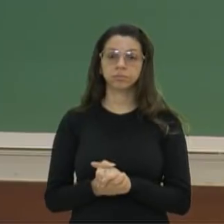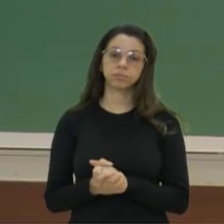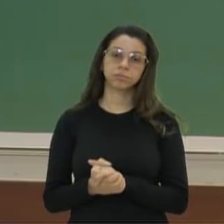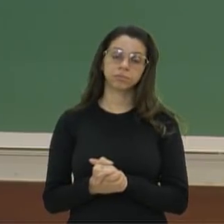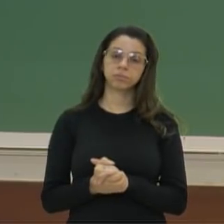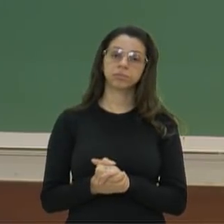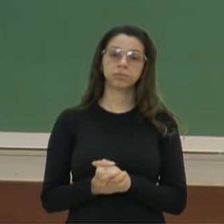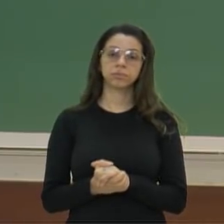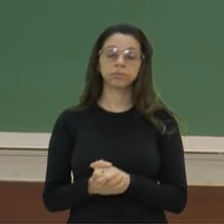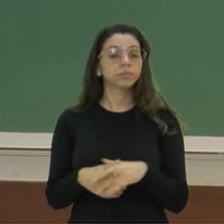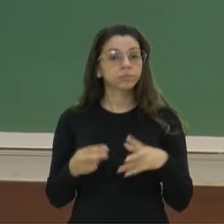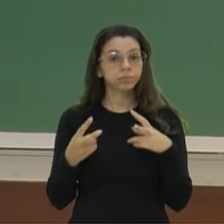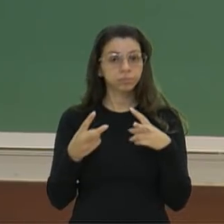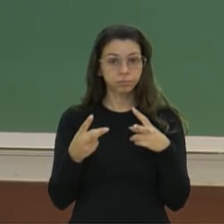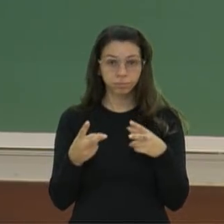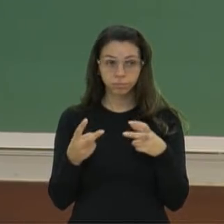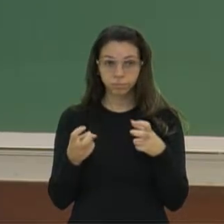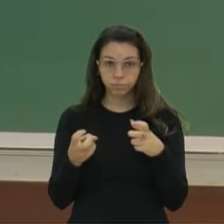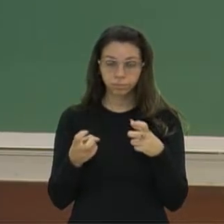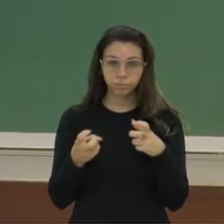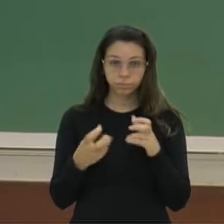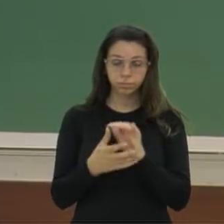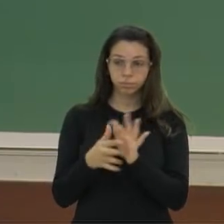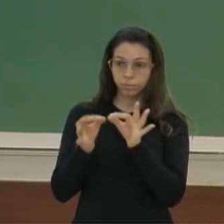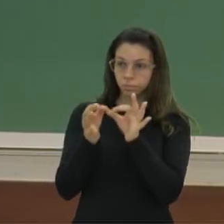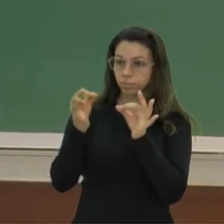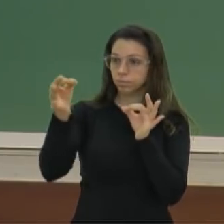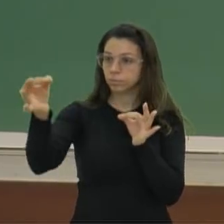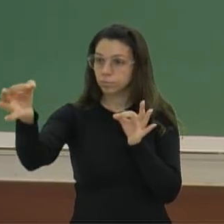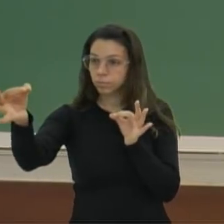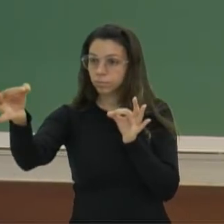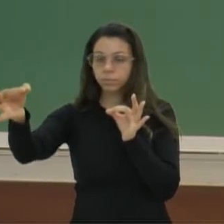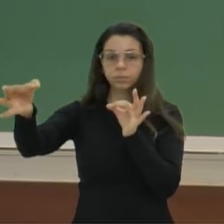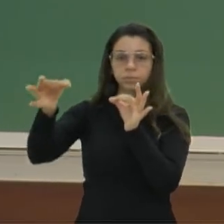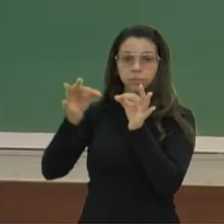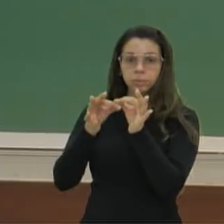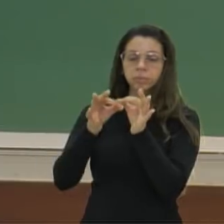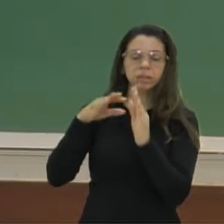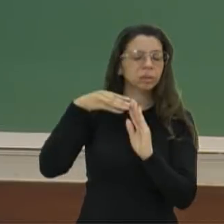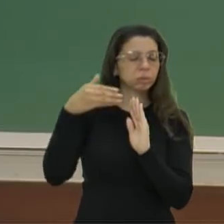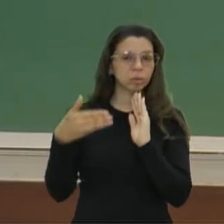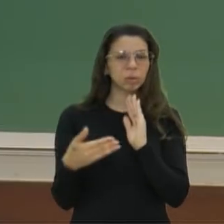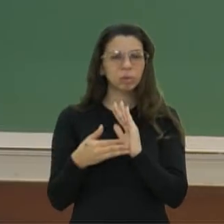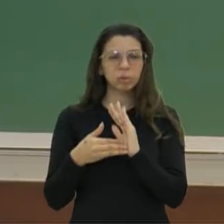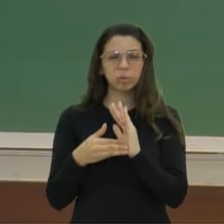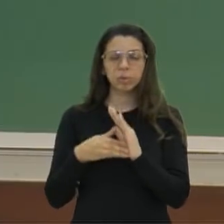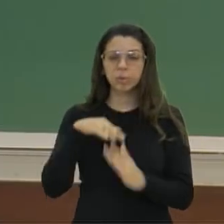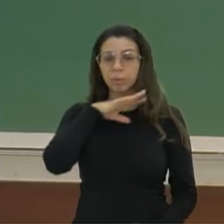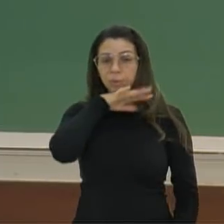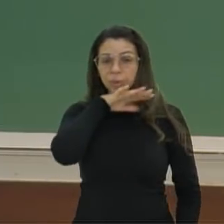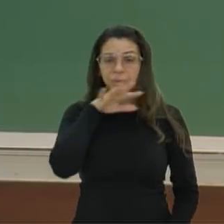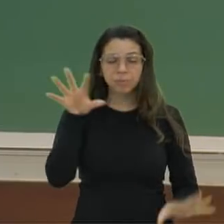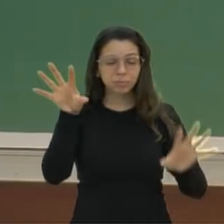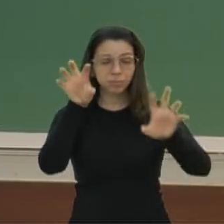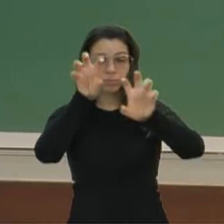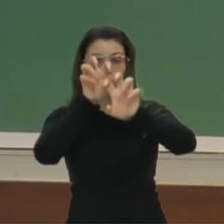tem astigmatismo vai perceber que tanto quanto perto quanto longe está tudo desfocado, está tudo